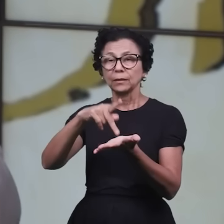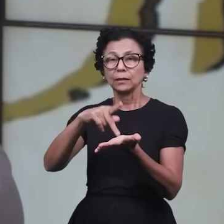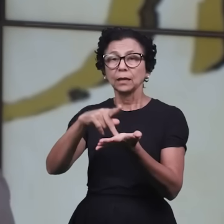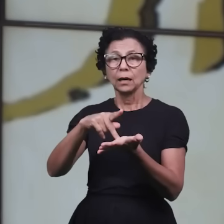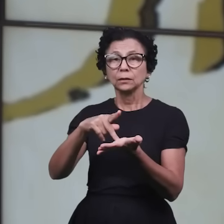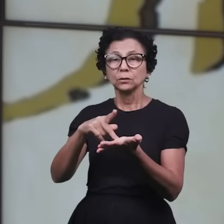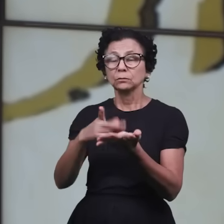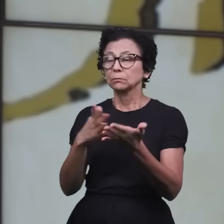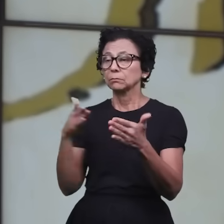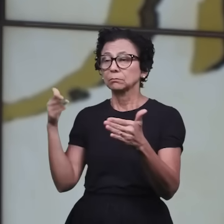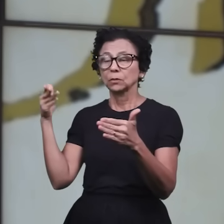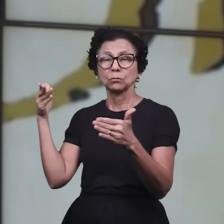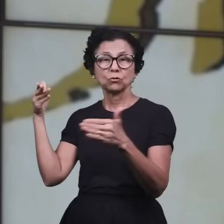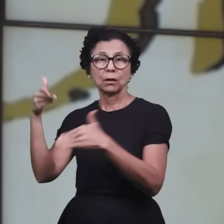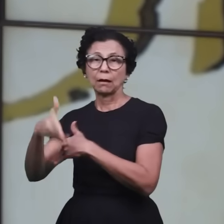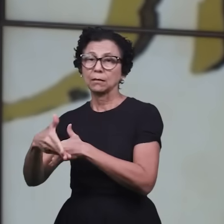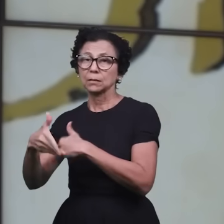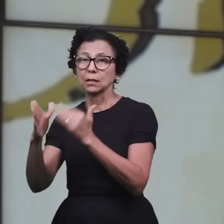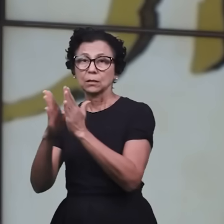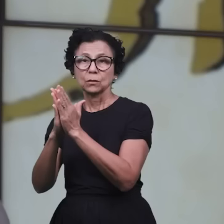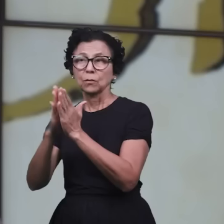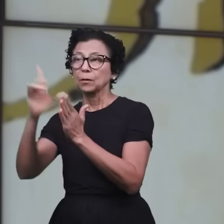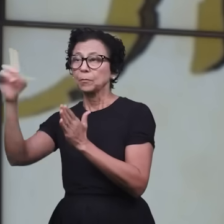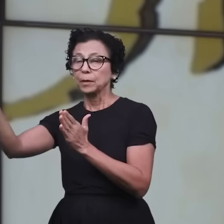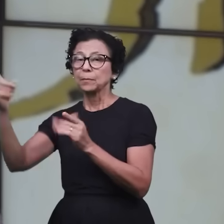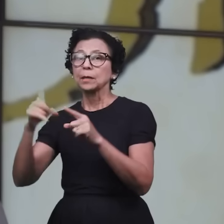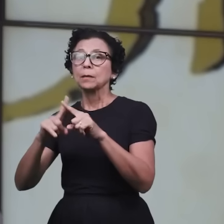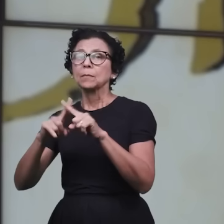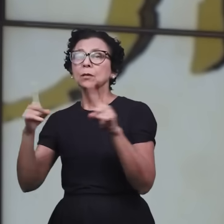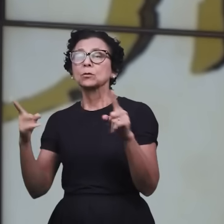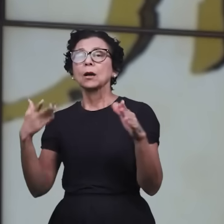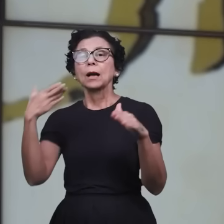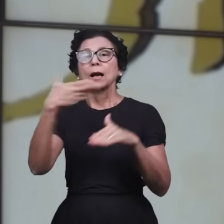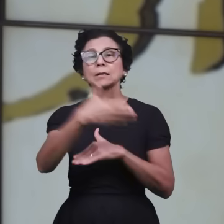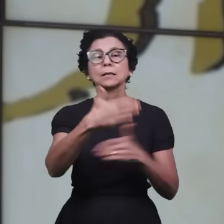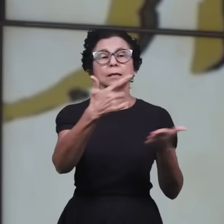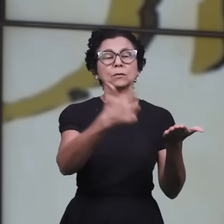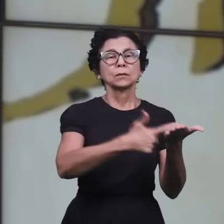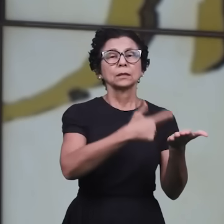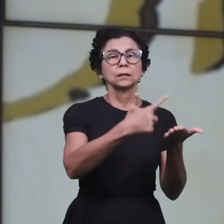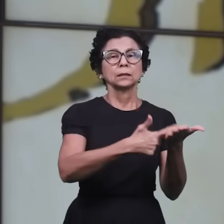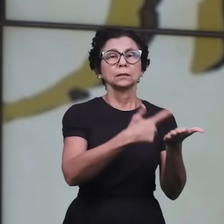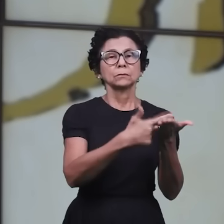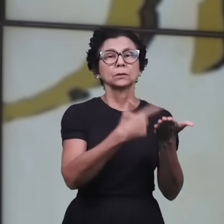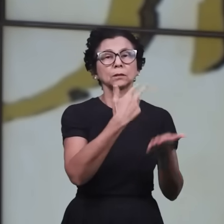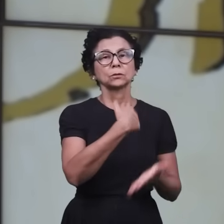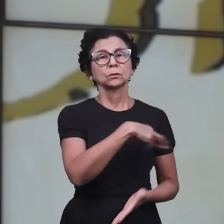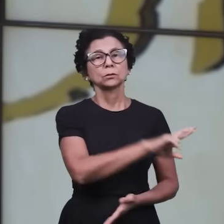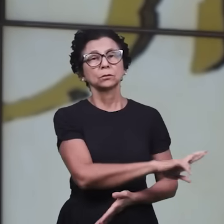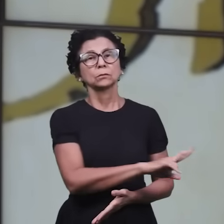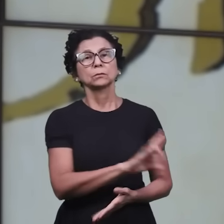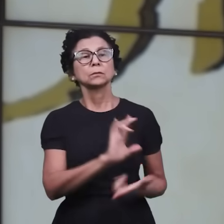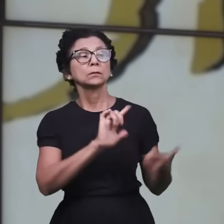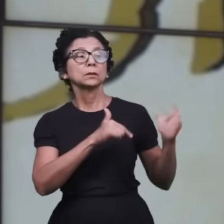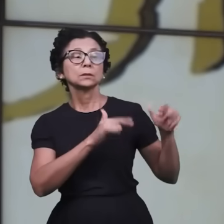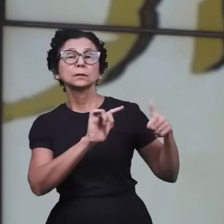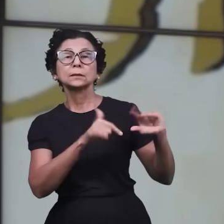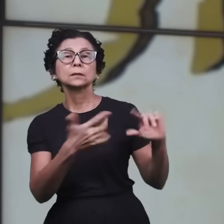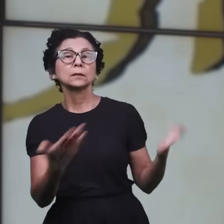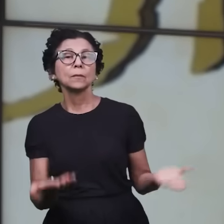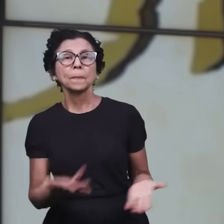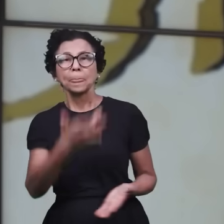acesso aos líderes religiosos. Eles dizem, olha, é assim que se comporta. A tradição diz isso. E